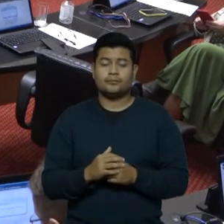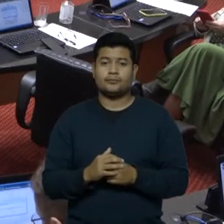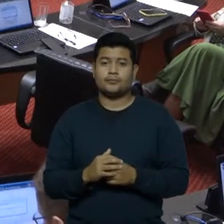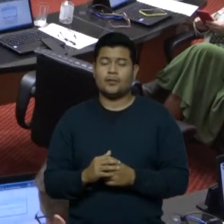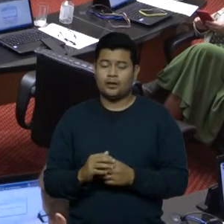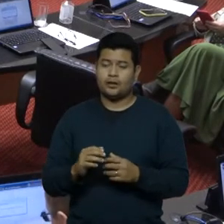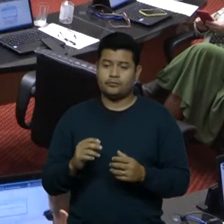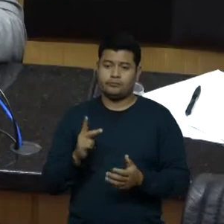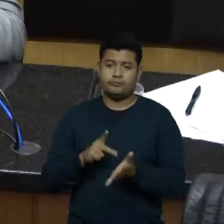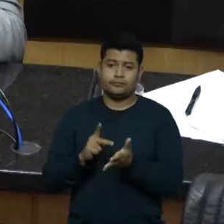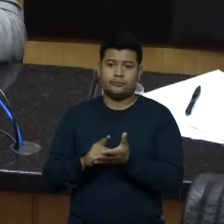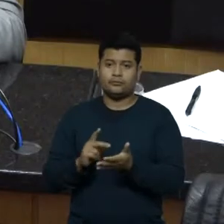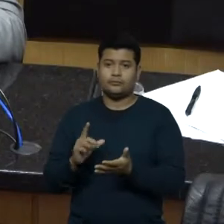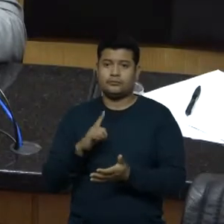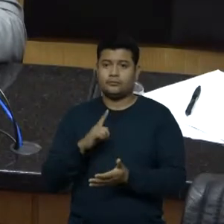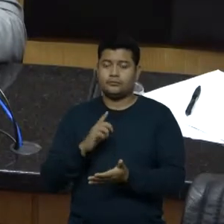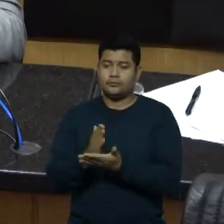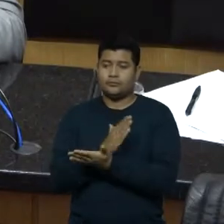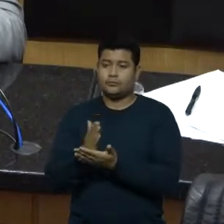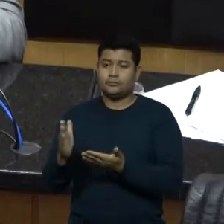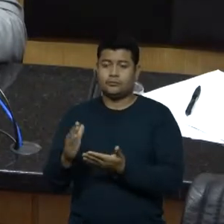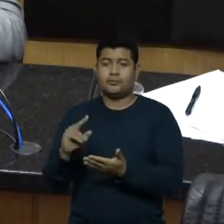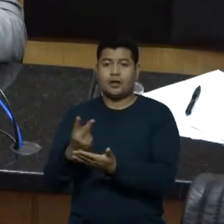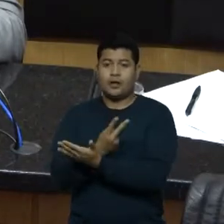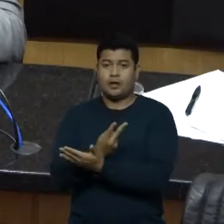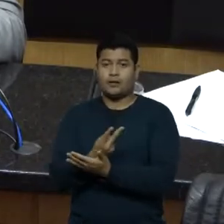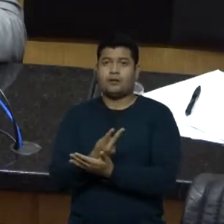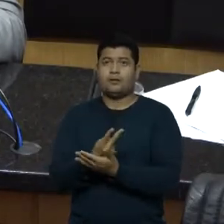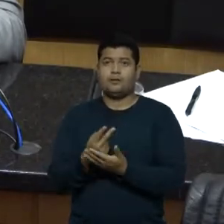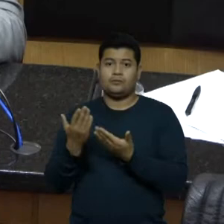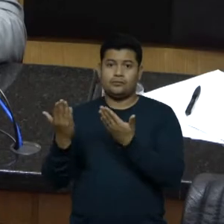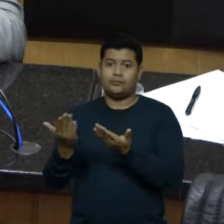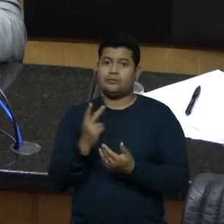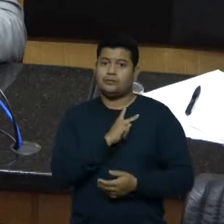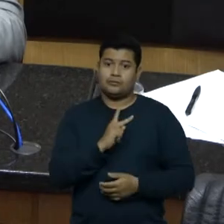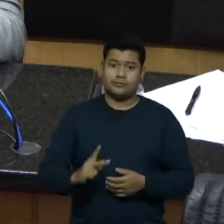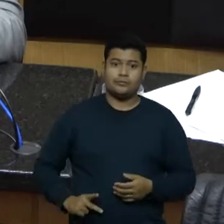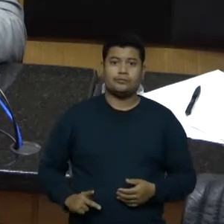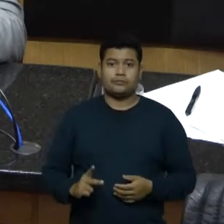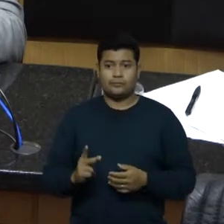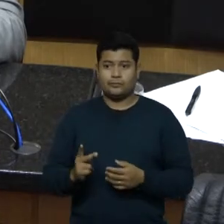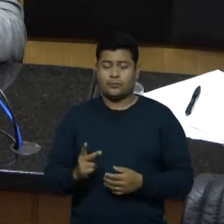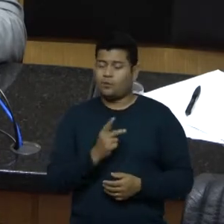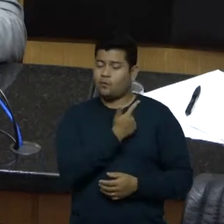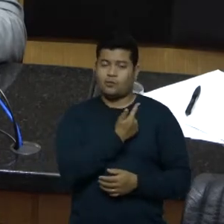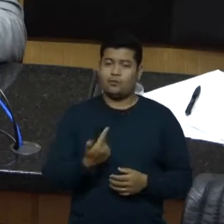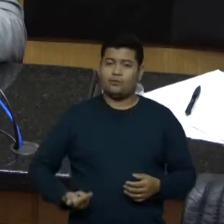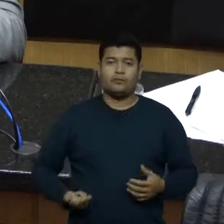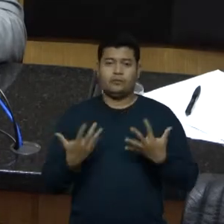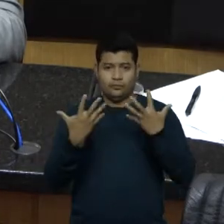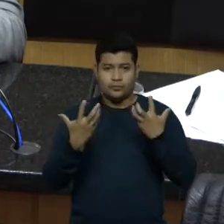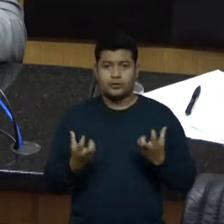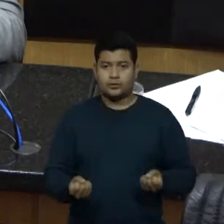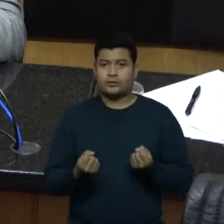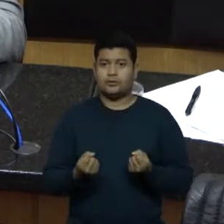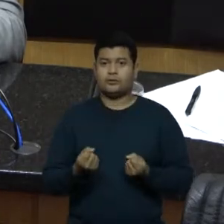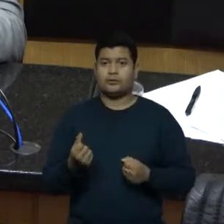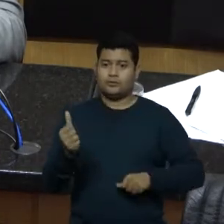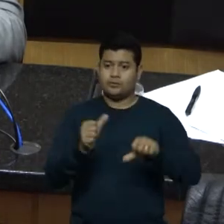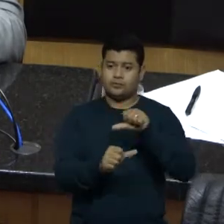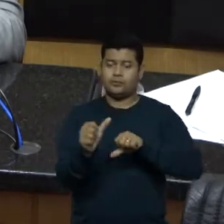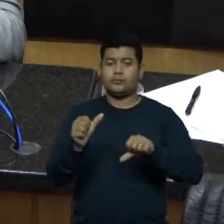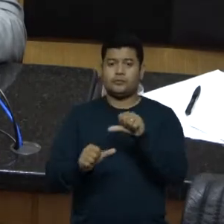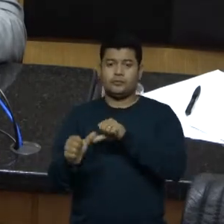governo e o próprio governo aceitou depois as correções com o trabalho que nós todos juntos